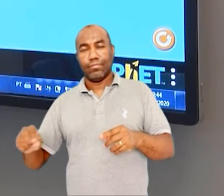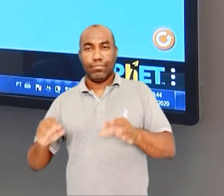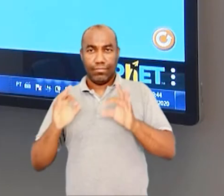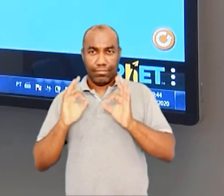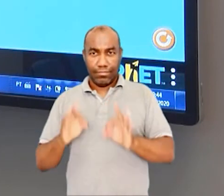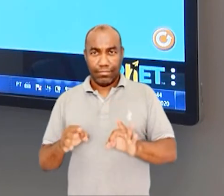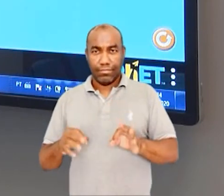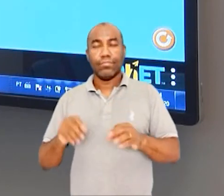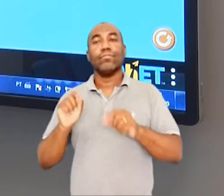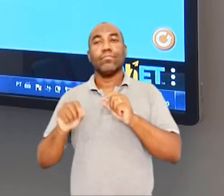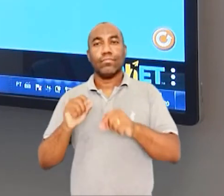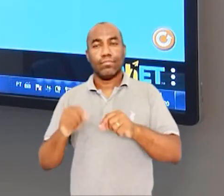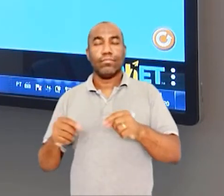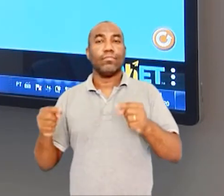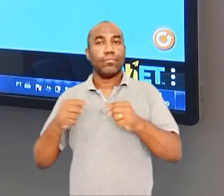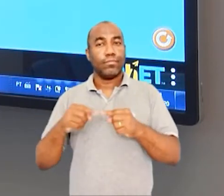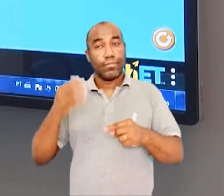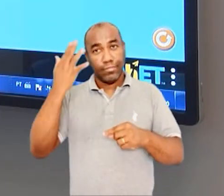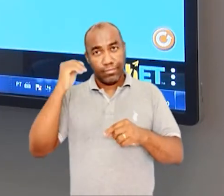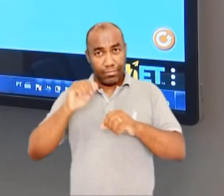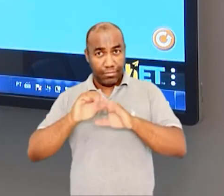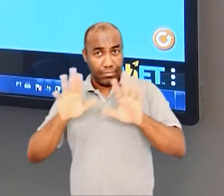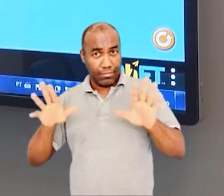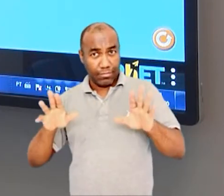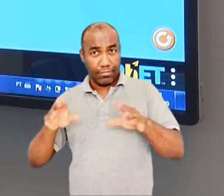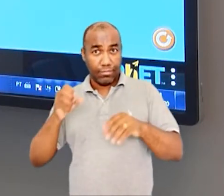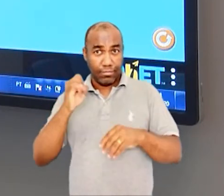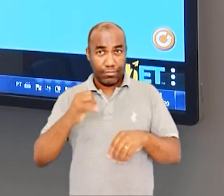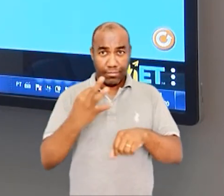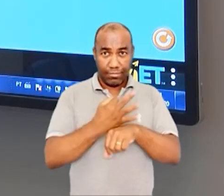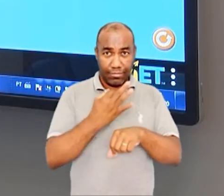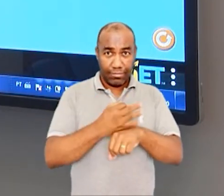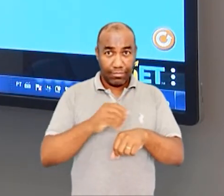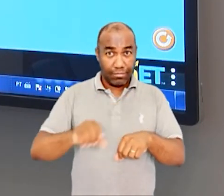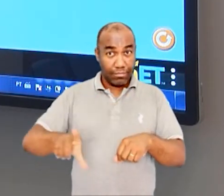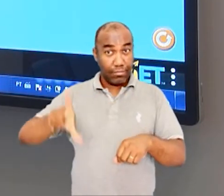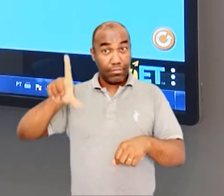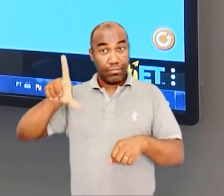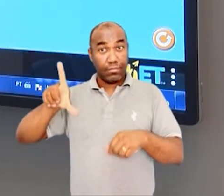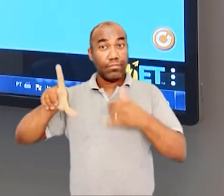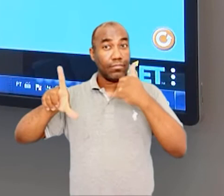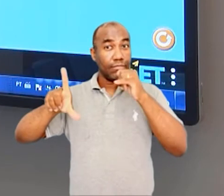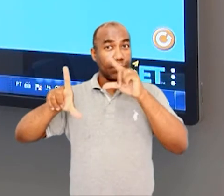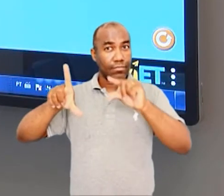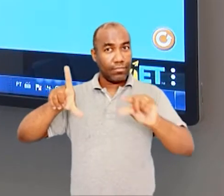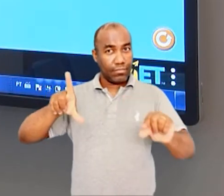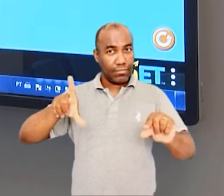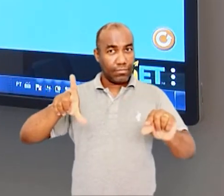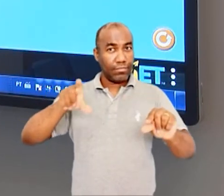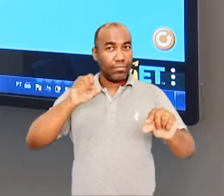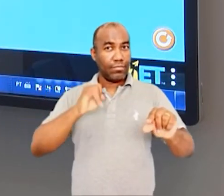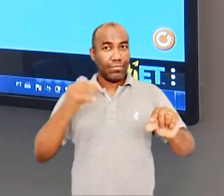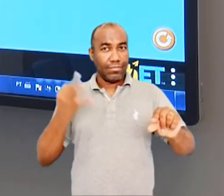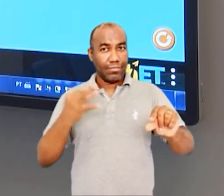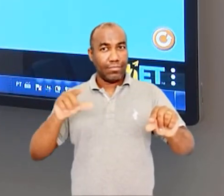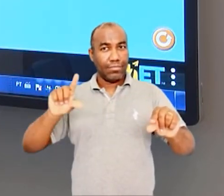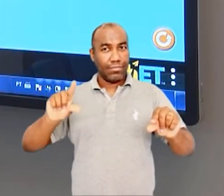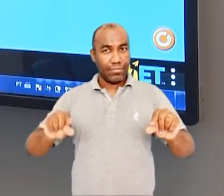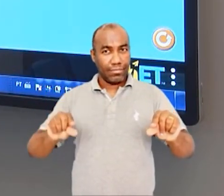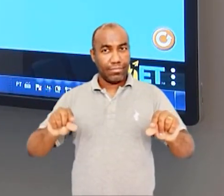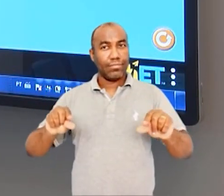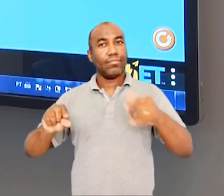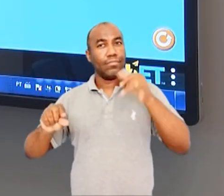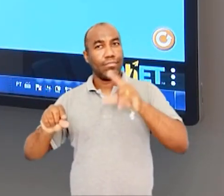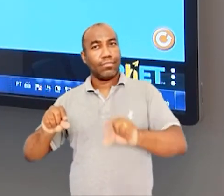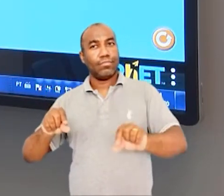uma mesma diferença de potencial, ou seja, 18 volts. Então, colocando aqui um